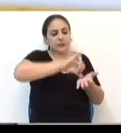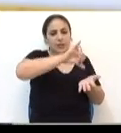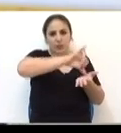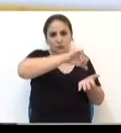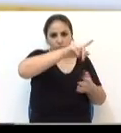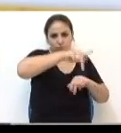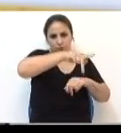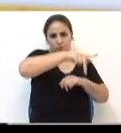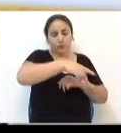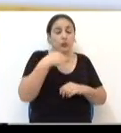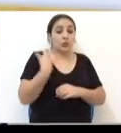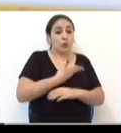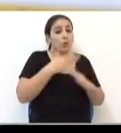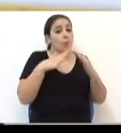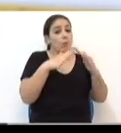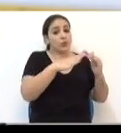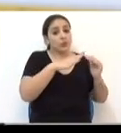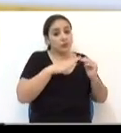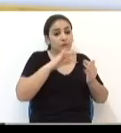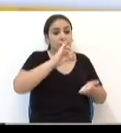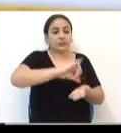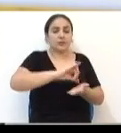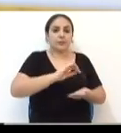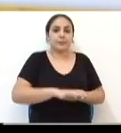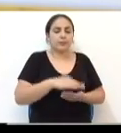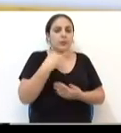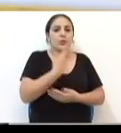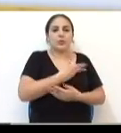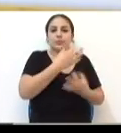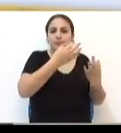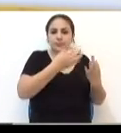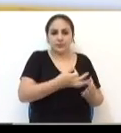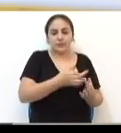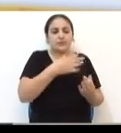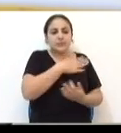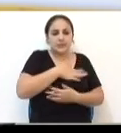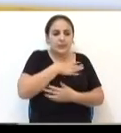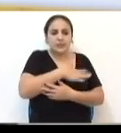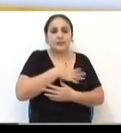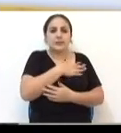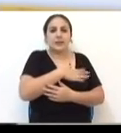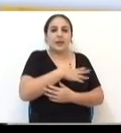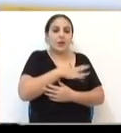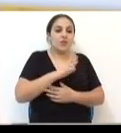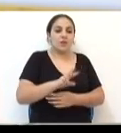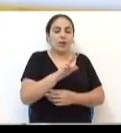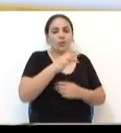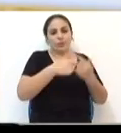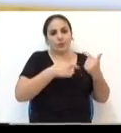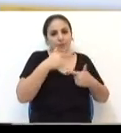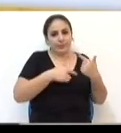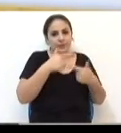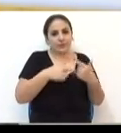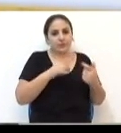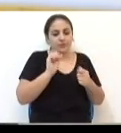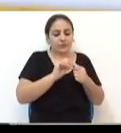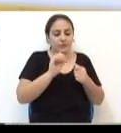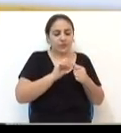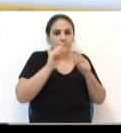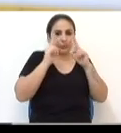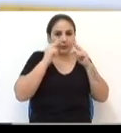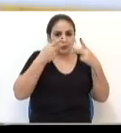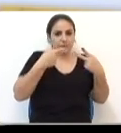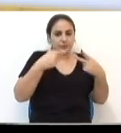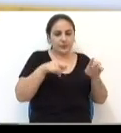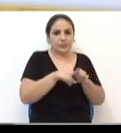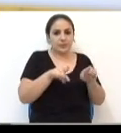e também nós moradores do centro. Então, a gente com certeza sente-se valorizado pelo trabalho que a gente